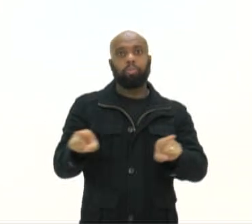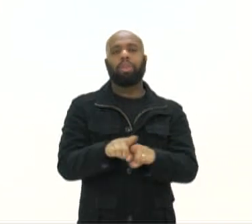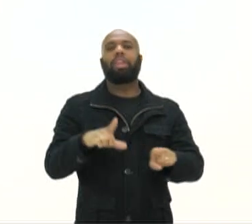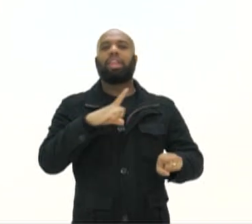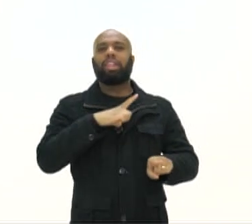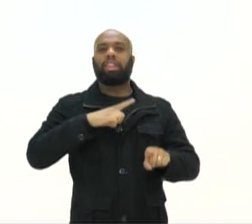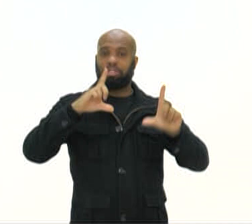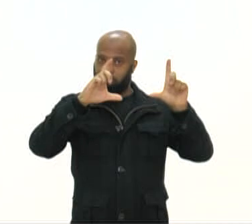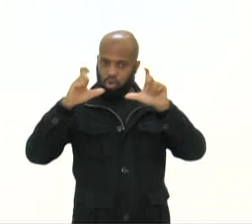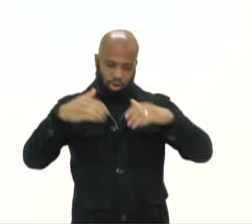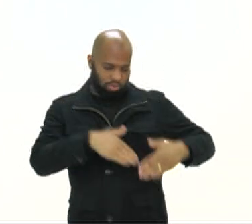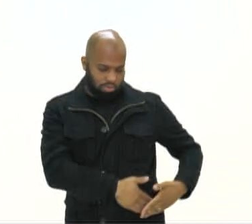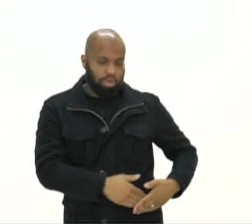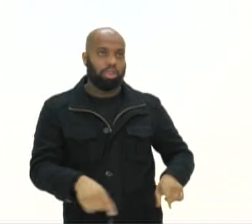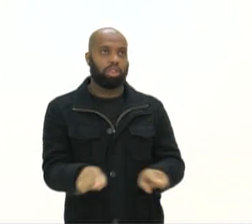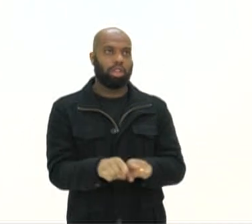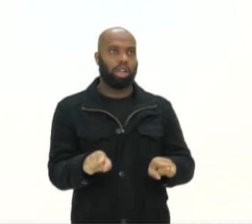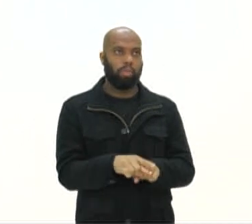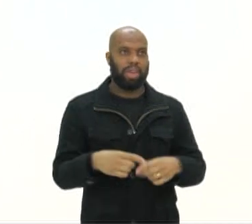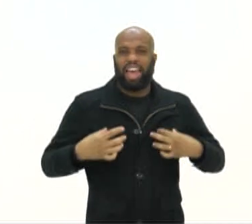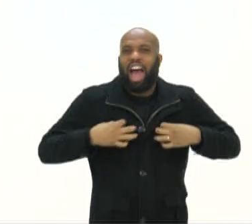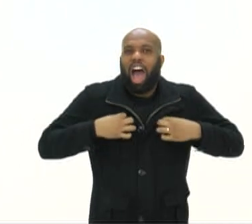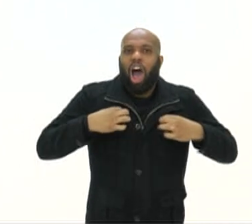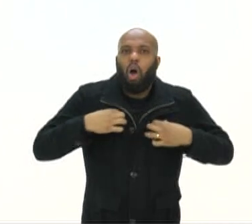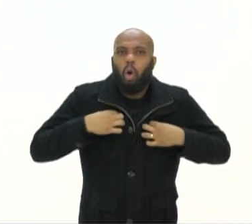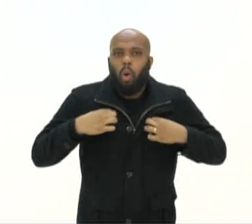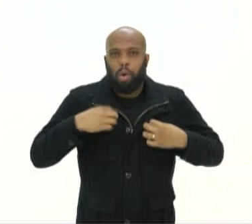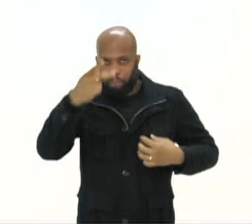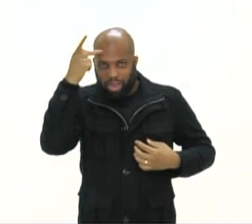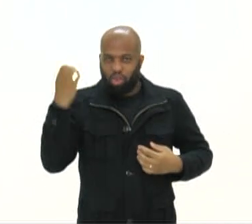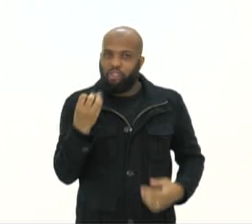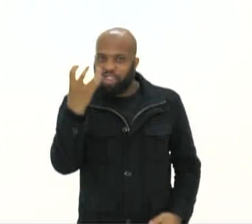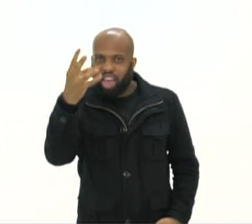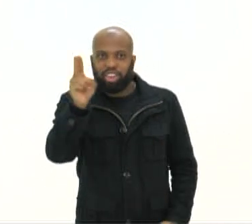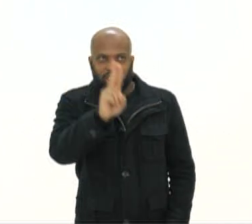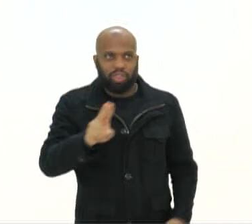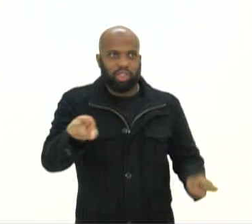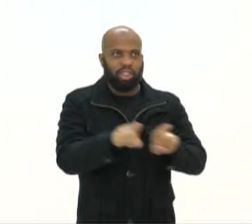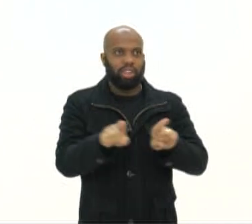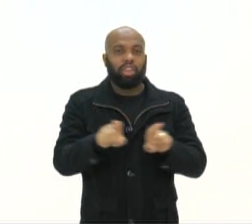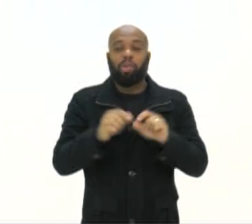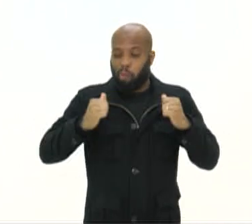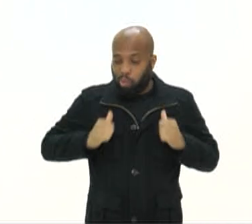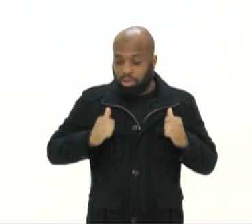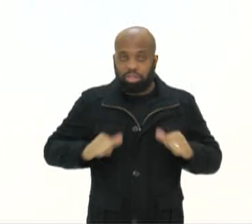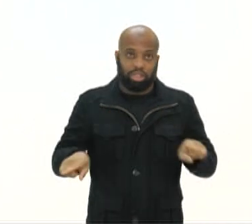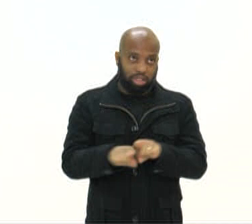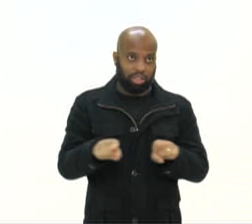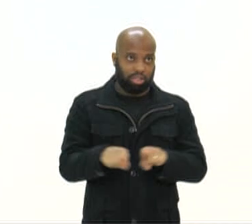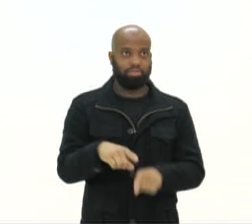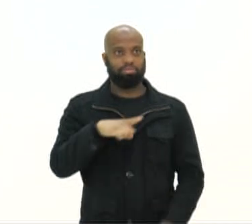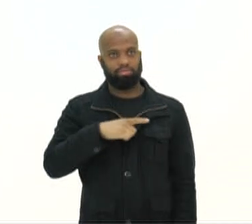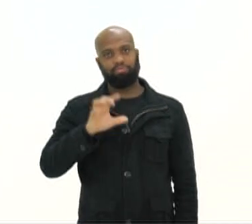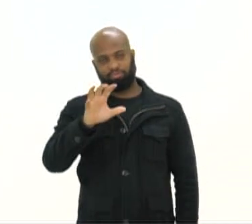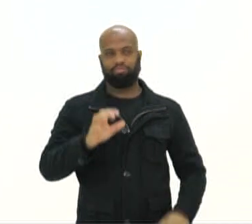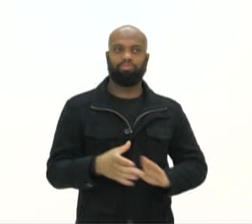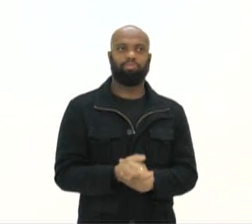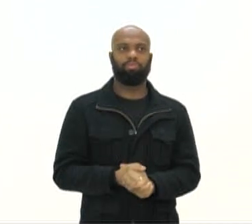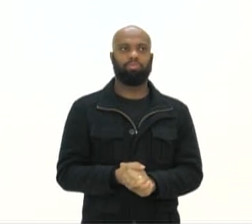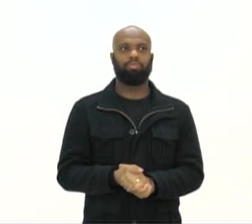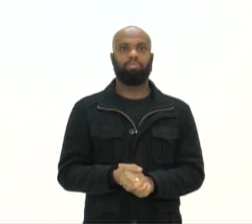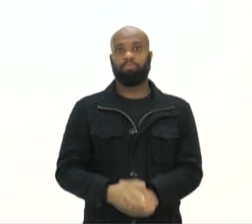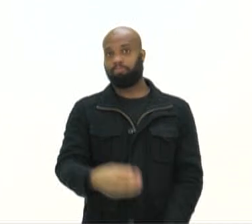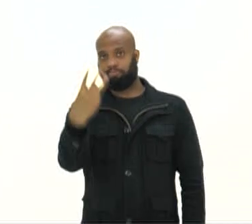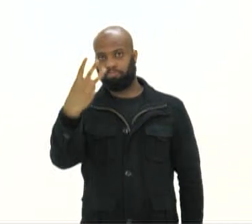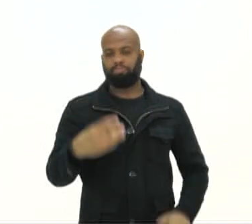câmera fotográfica, a camisa, que é bem coisa de turista mesmo, viajar assim, né? Backpack, a mochila dele, né? E qual